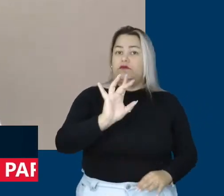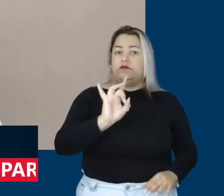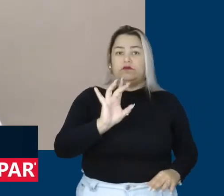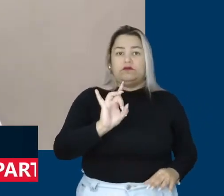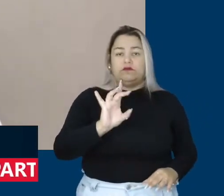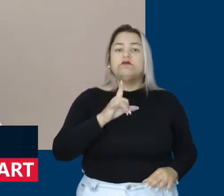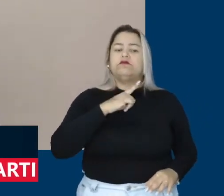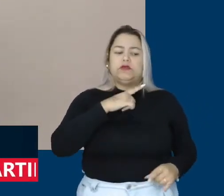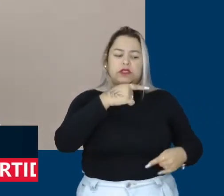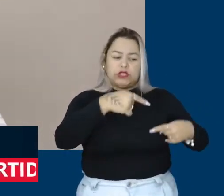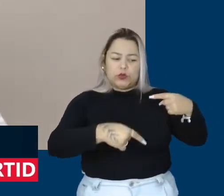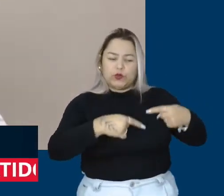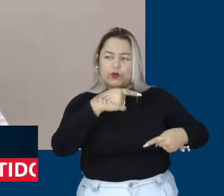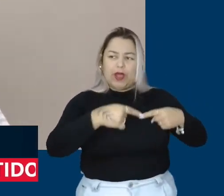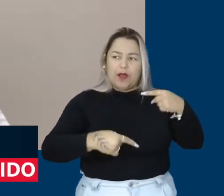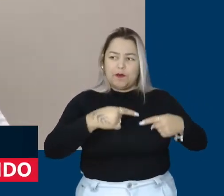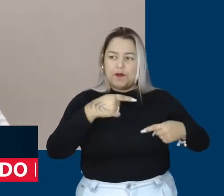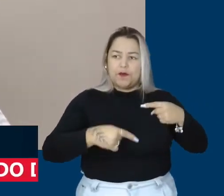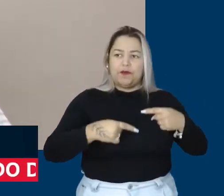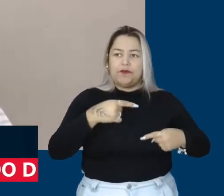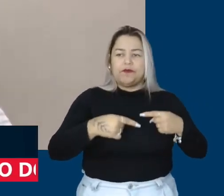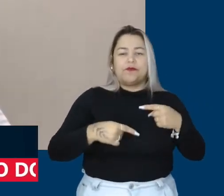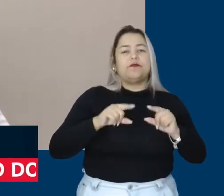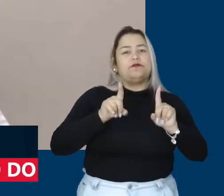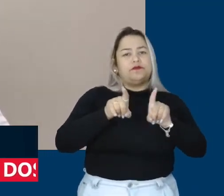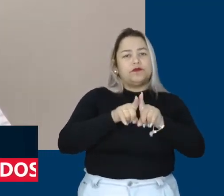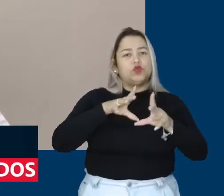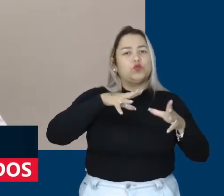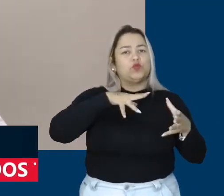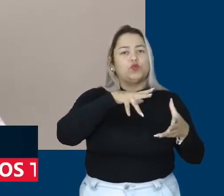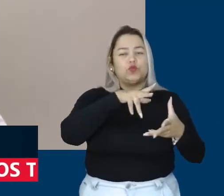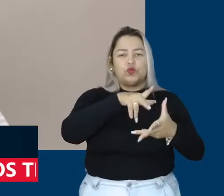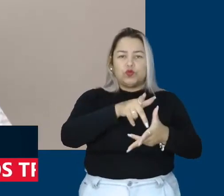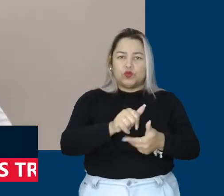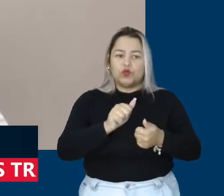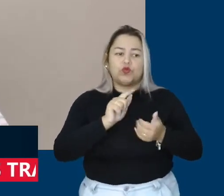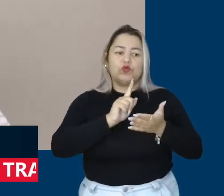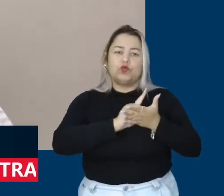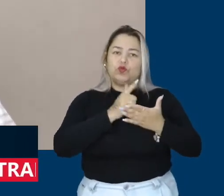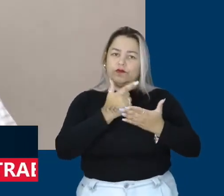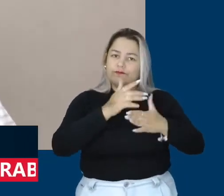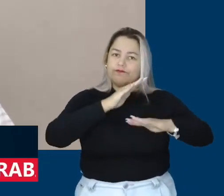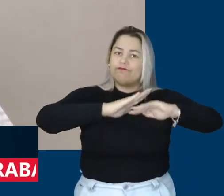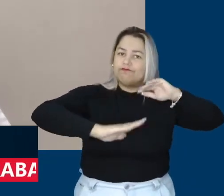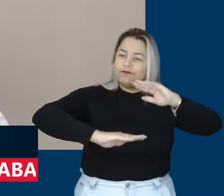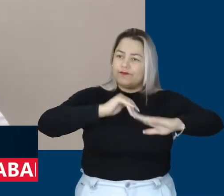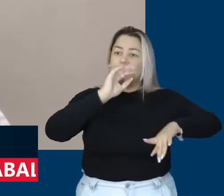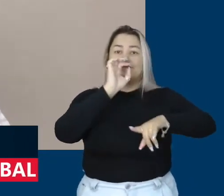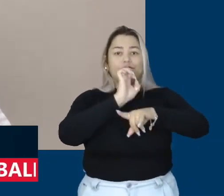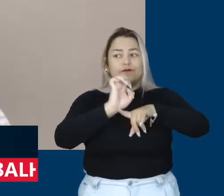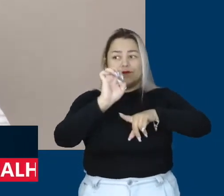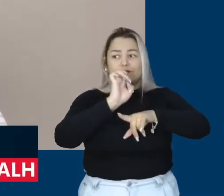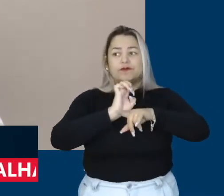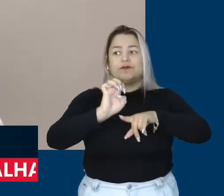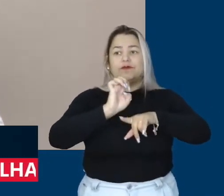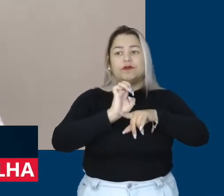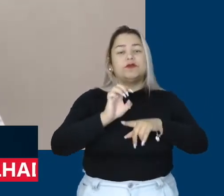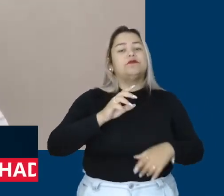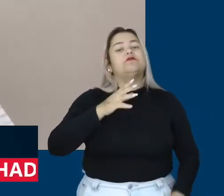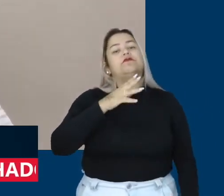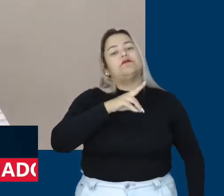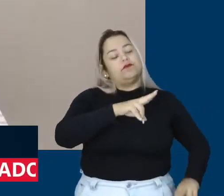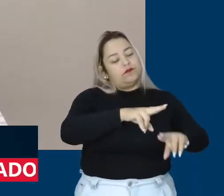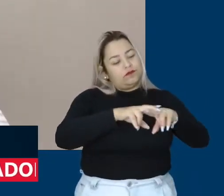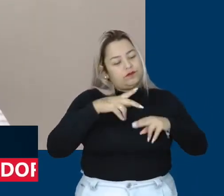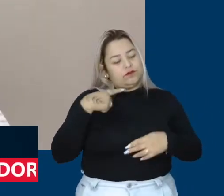uma política para isso, é preciso se colocar no mundo, né, com um papel de destaque, como tem sempre feito, né, pelo nosso presidente Lula.